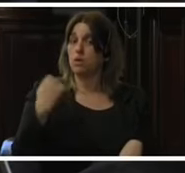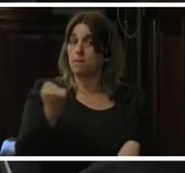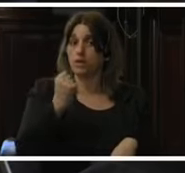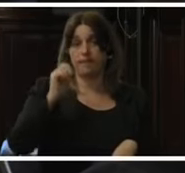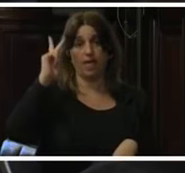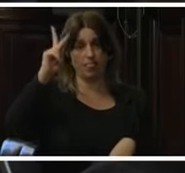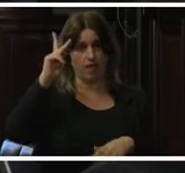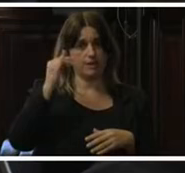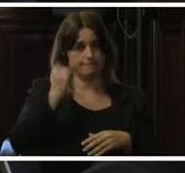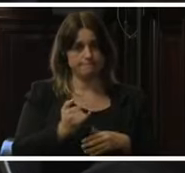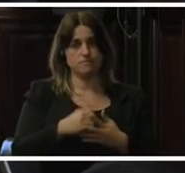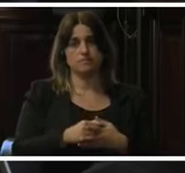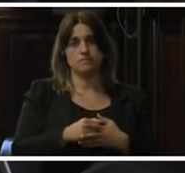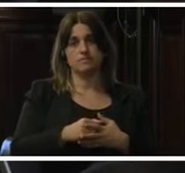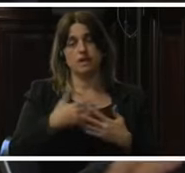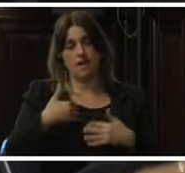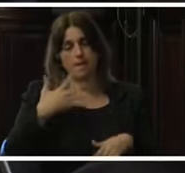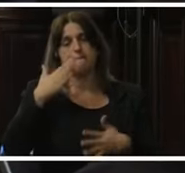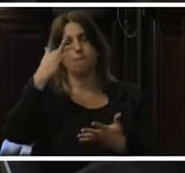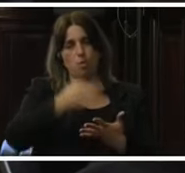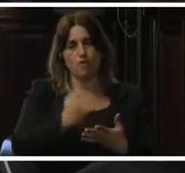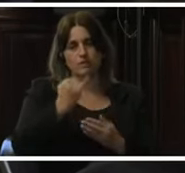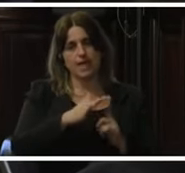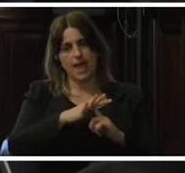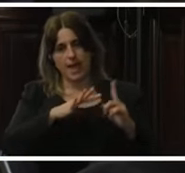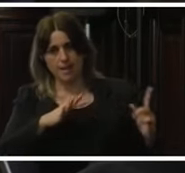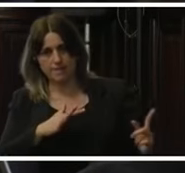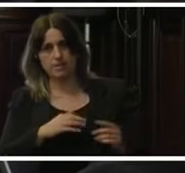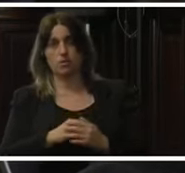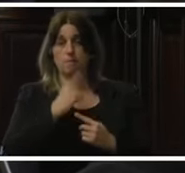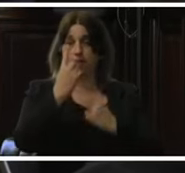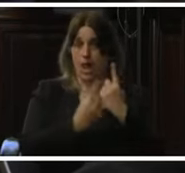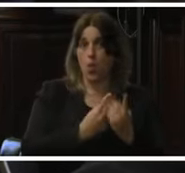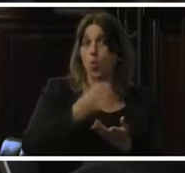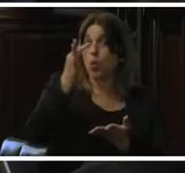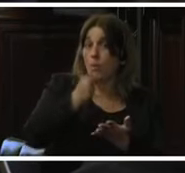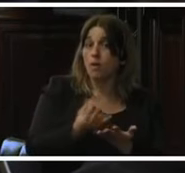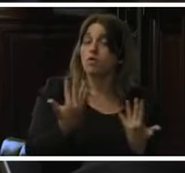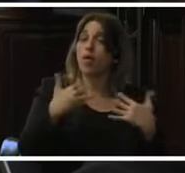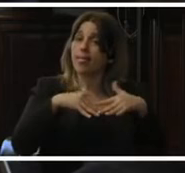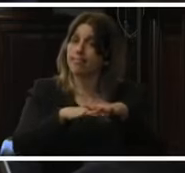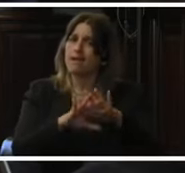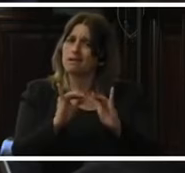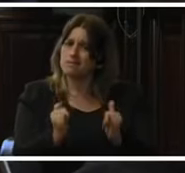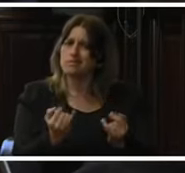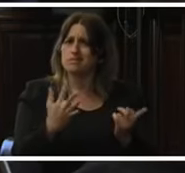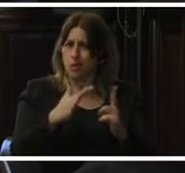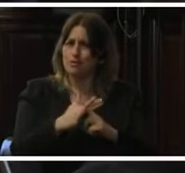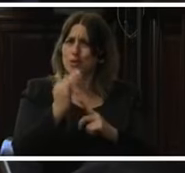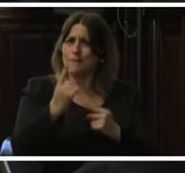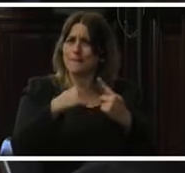indígena em andamento tiene pólos que estão integrados trono havido execução de determinados